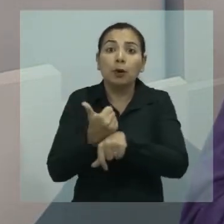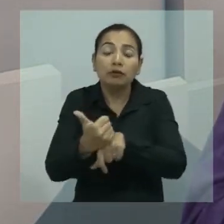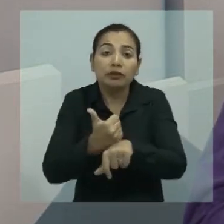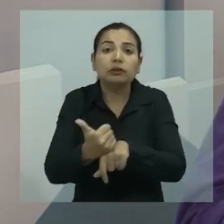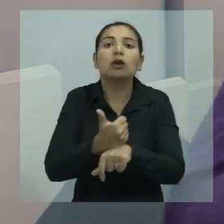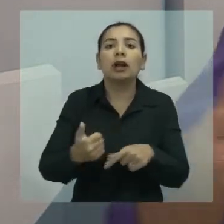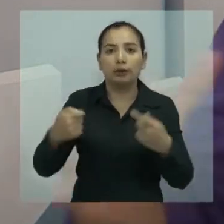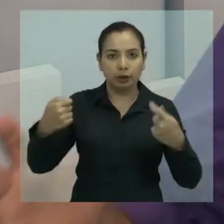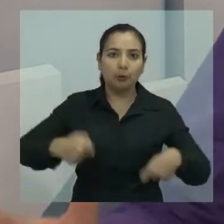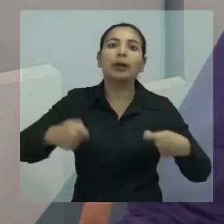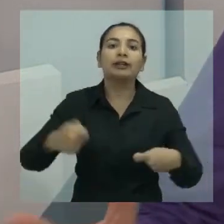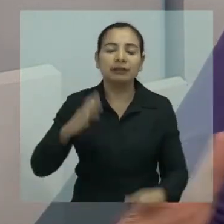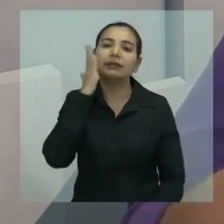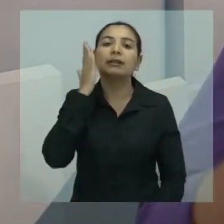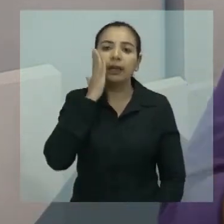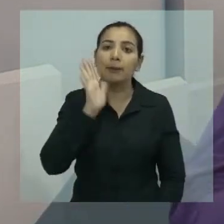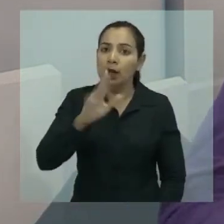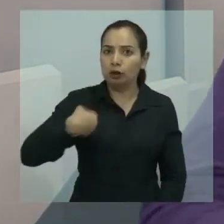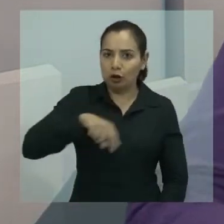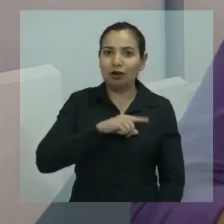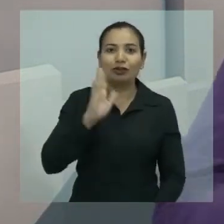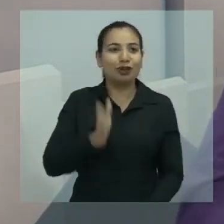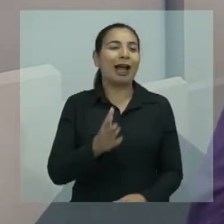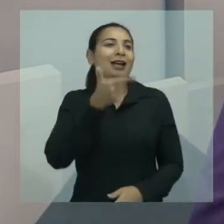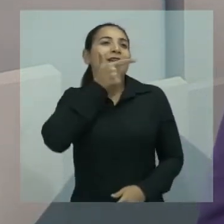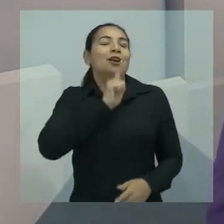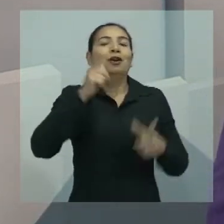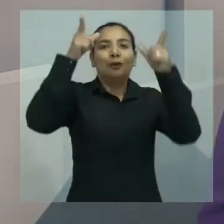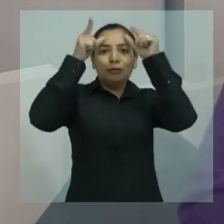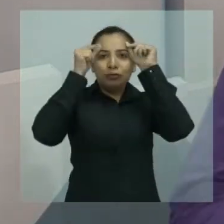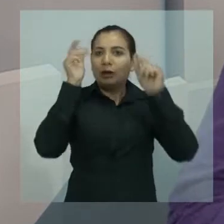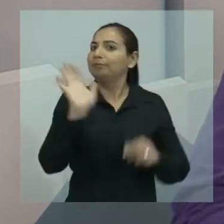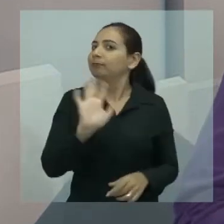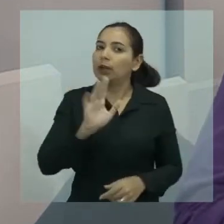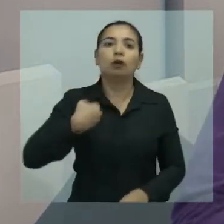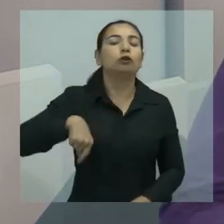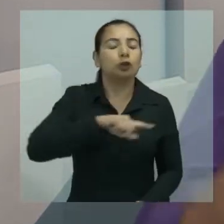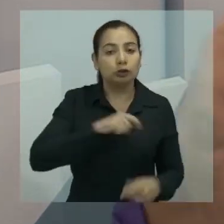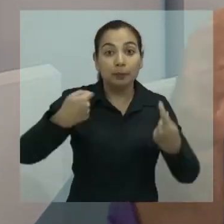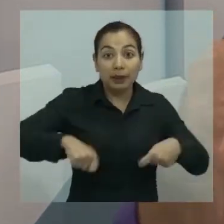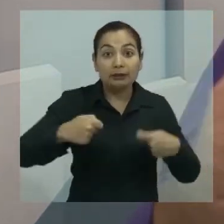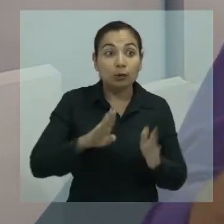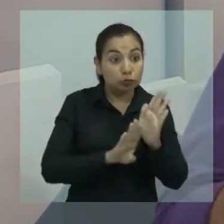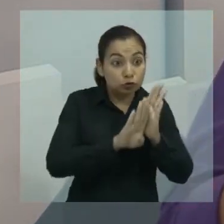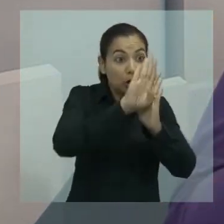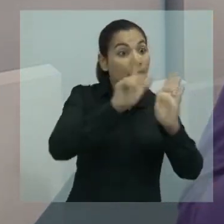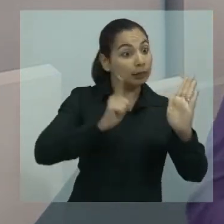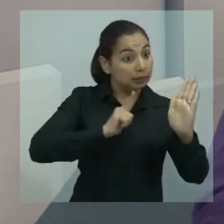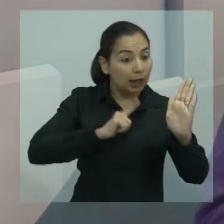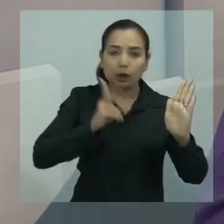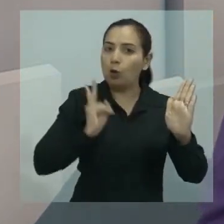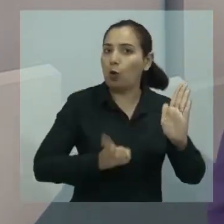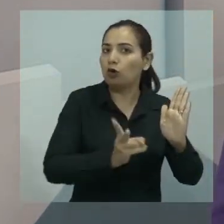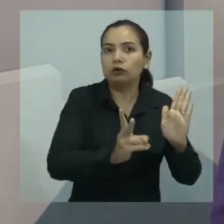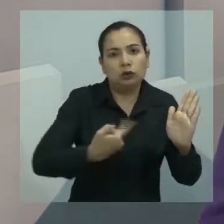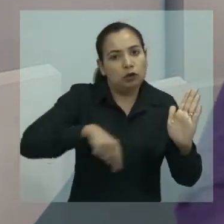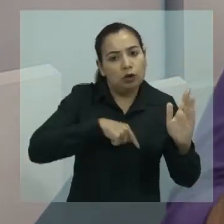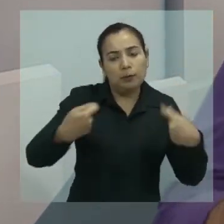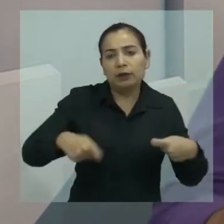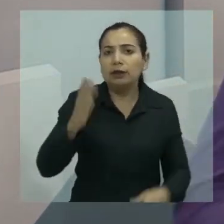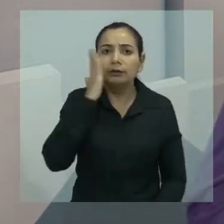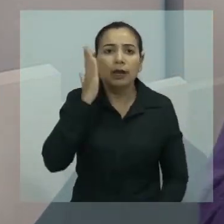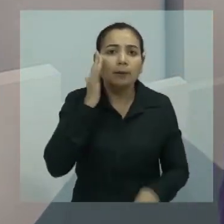de participar de processo formativo, né, com o seu quadro docente Então, a tarefa não termina, né? Pelo contrário, a